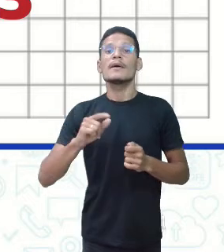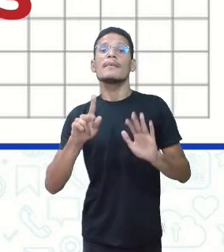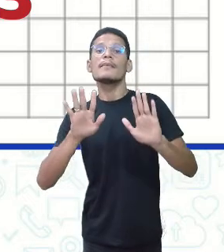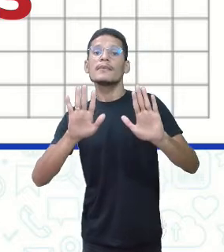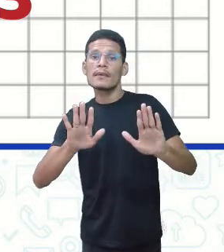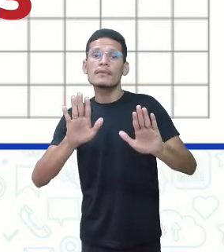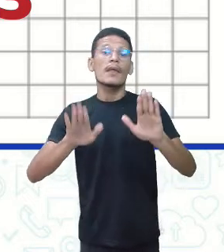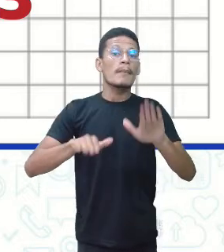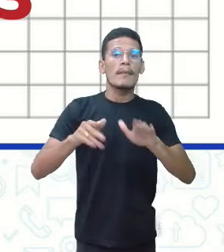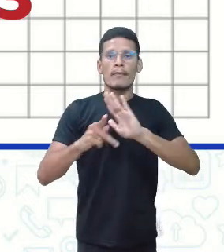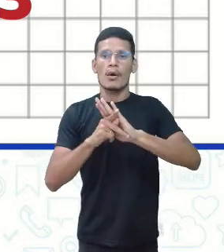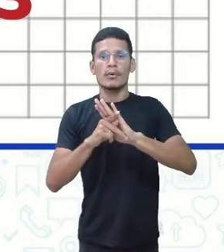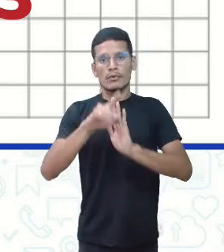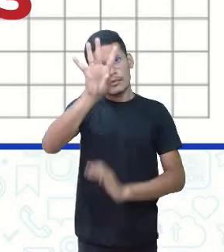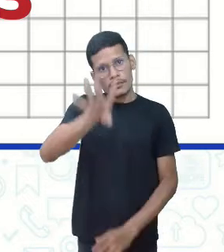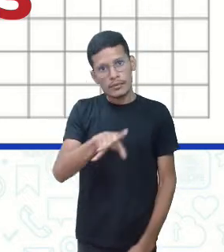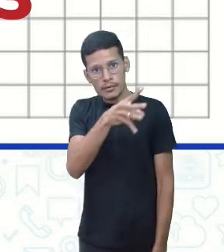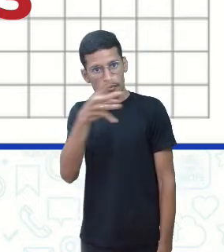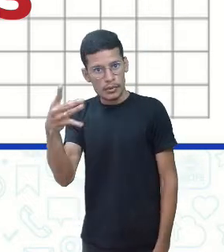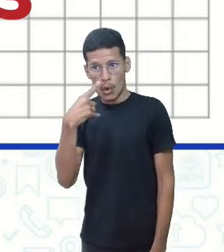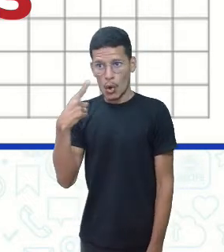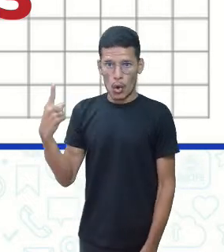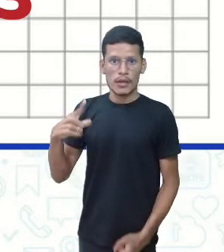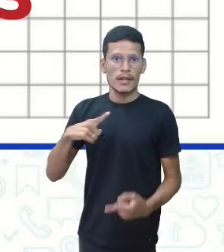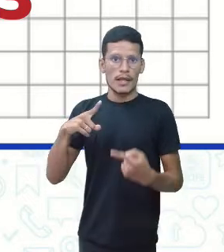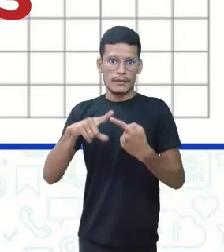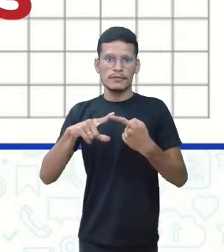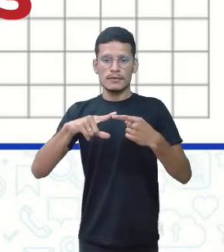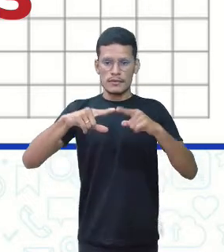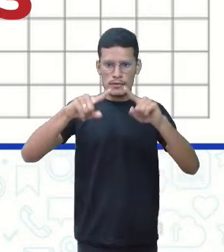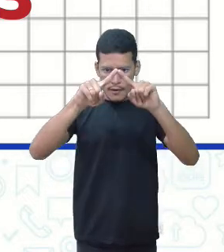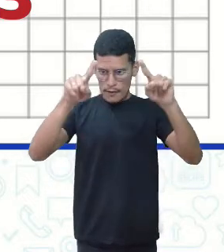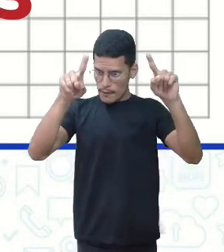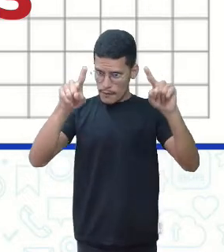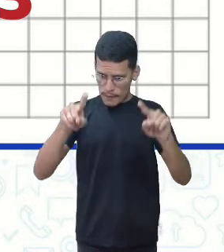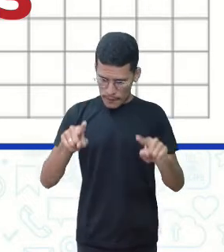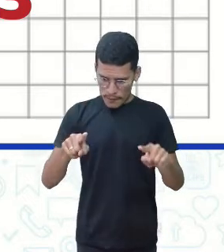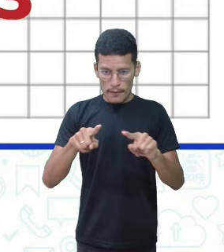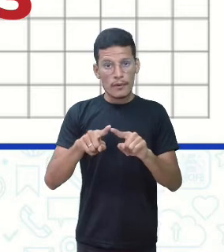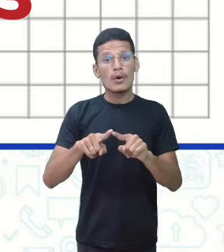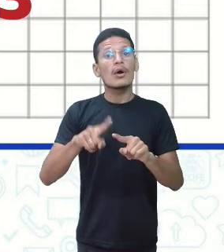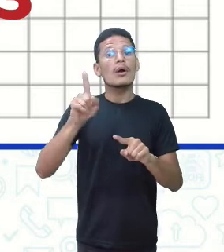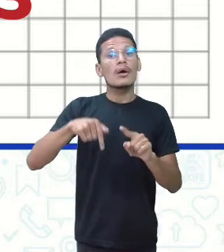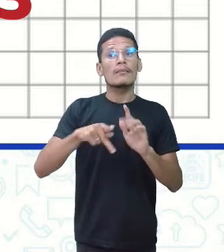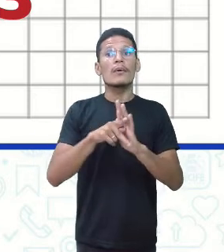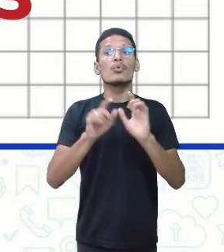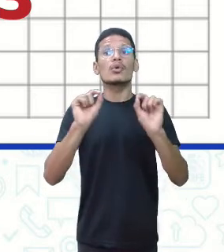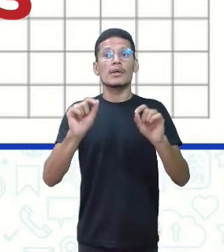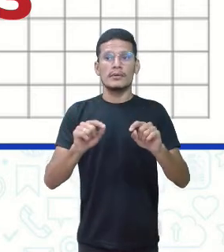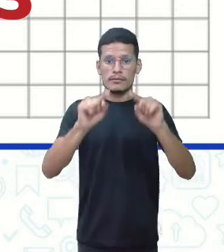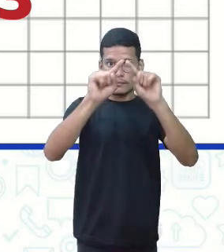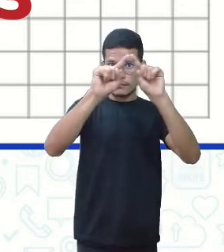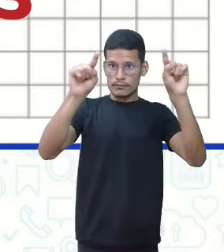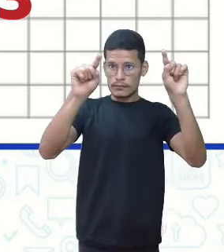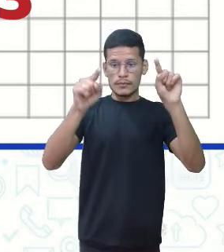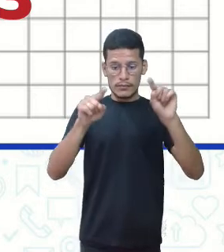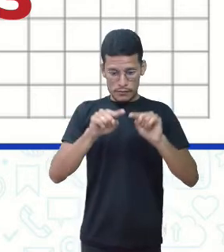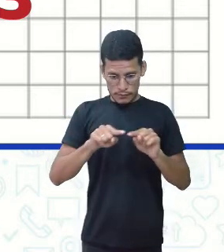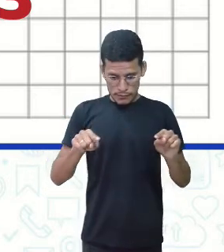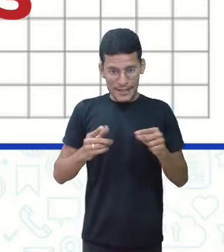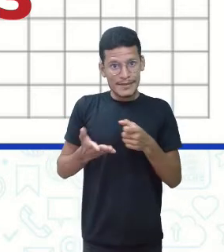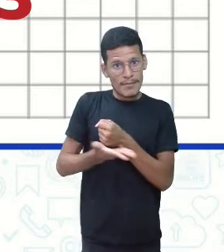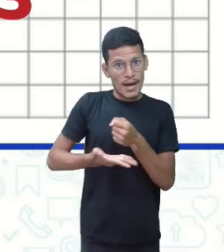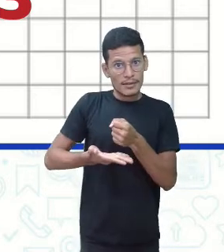com essa malha quadriculada aí. Ó. A gente tem um retângulo com dimensões do comprimento, né, da base com 6 e